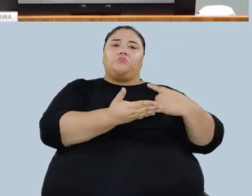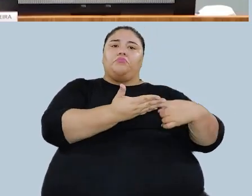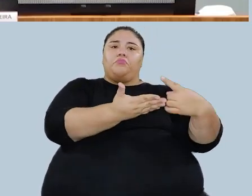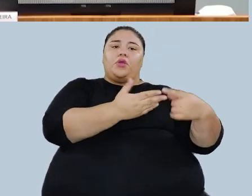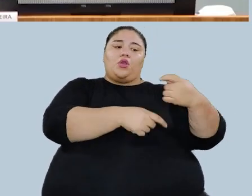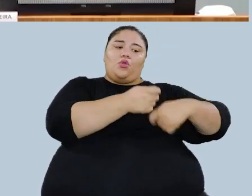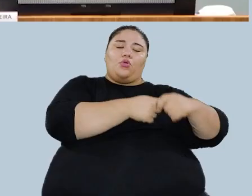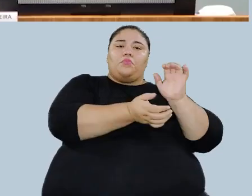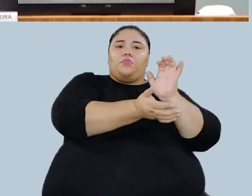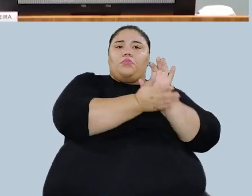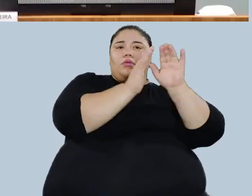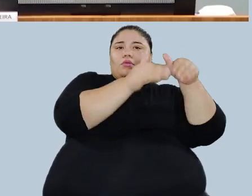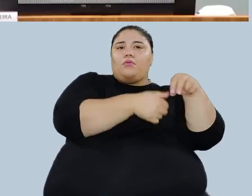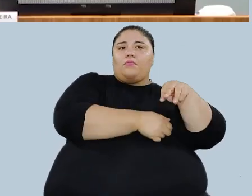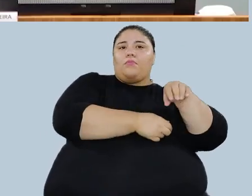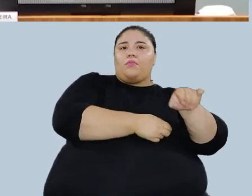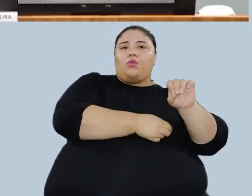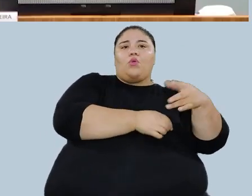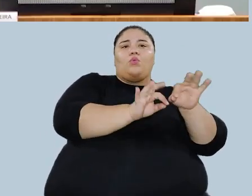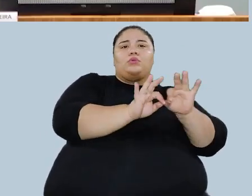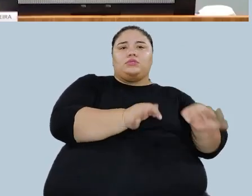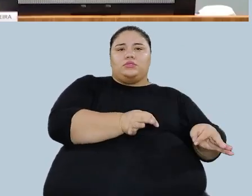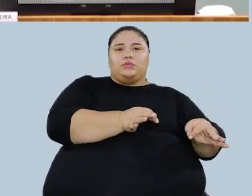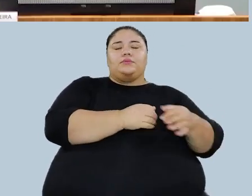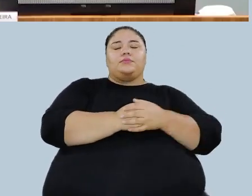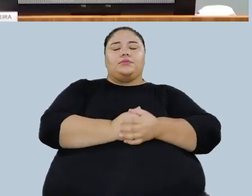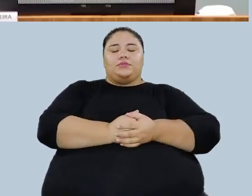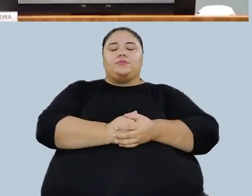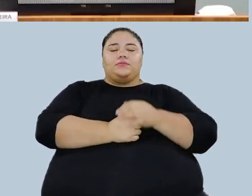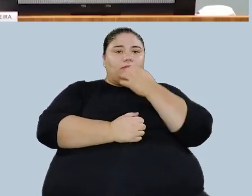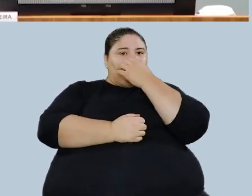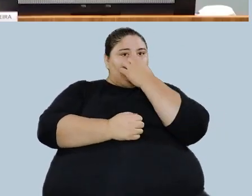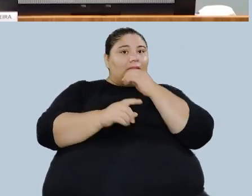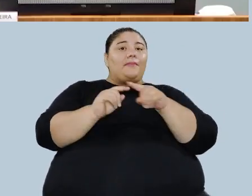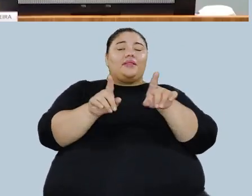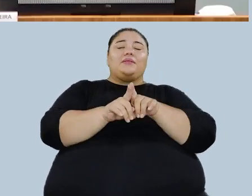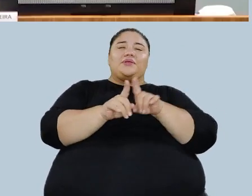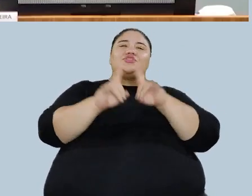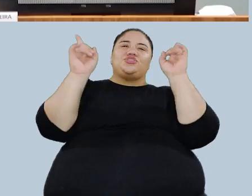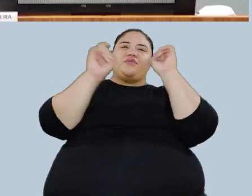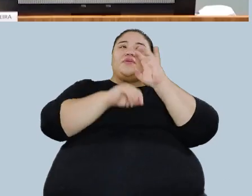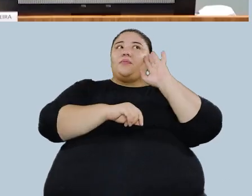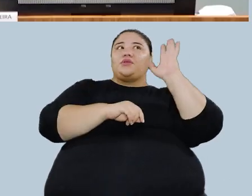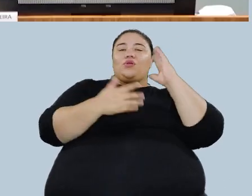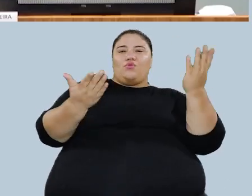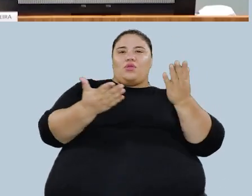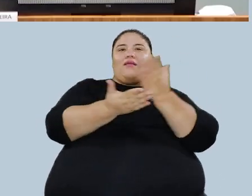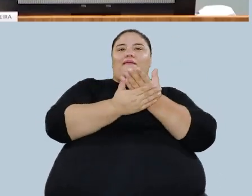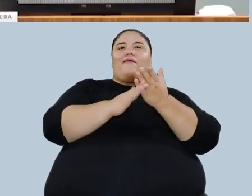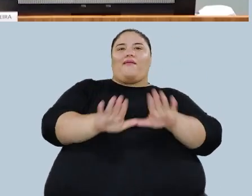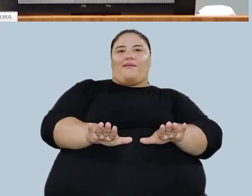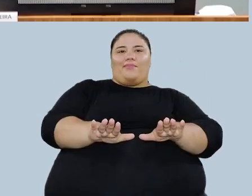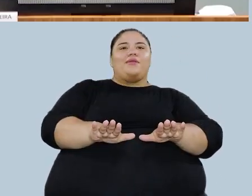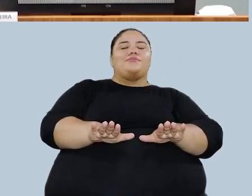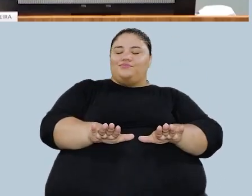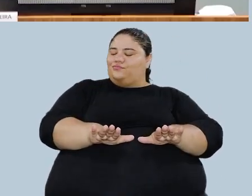da economia pelo lado da simples ou do MEI, mas que, ao mesmo tempo, é muito difícil você imaginar que hoje possa romper com isso,